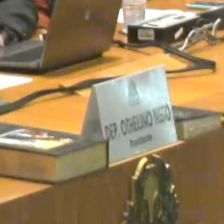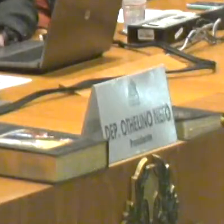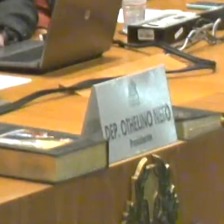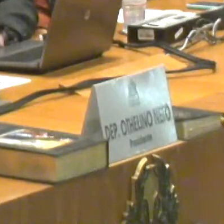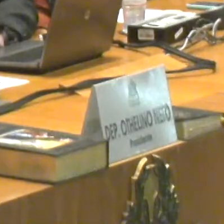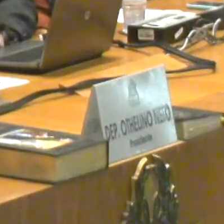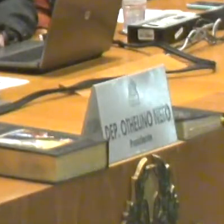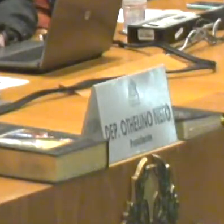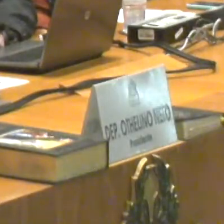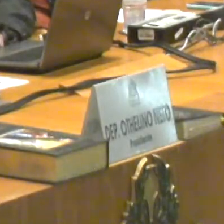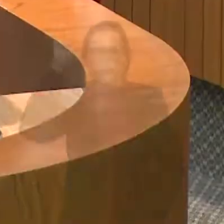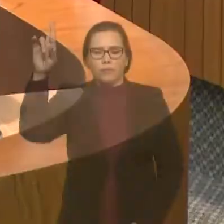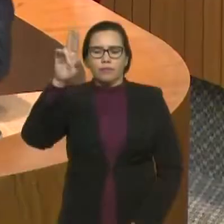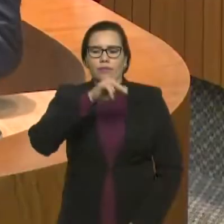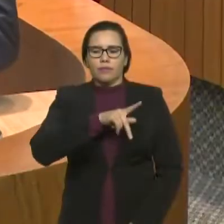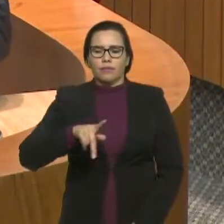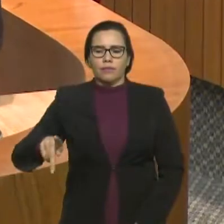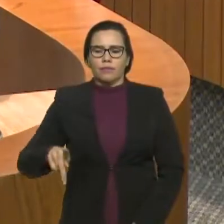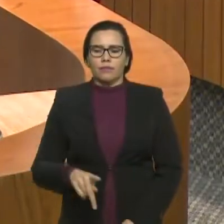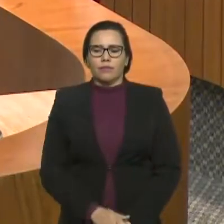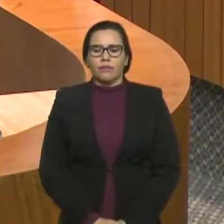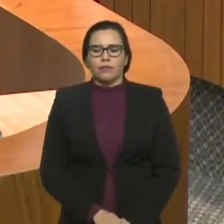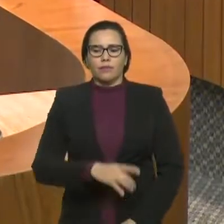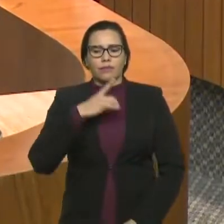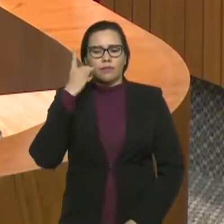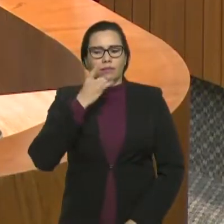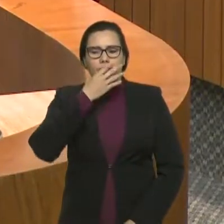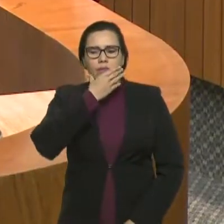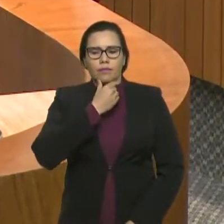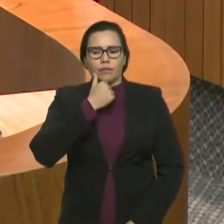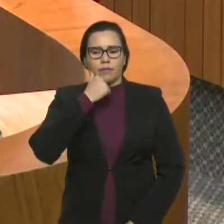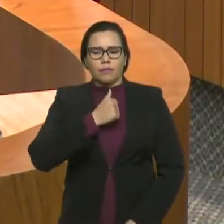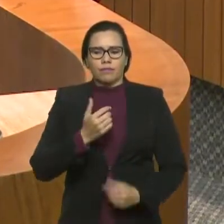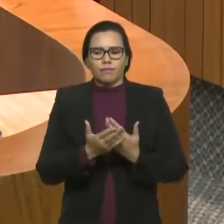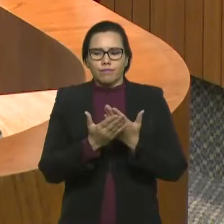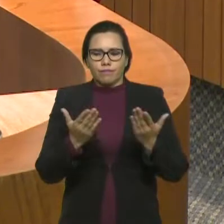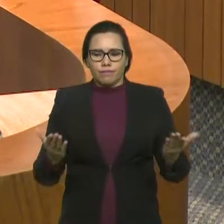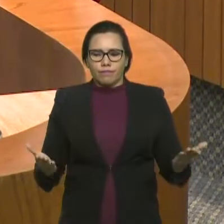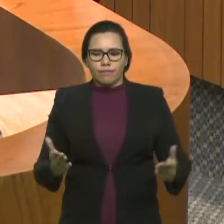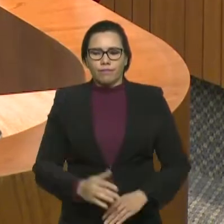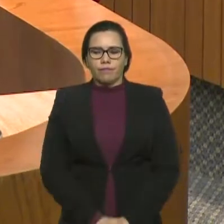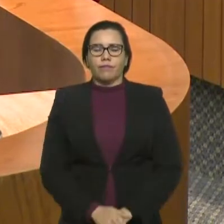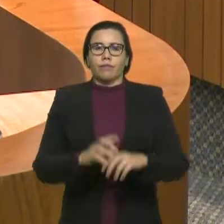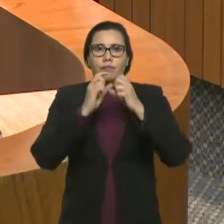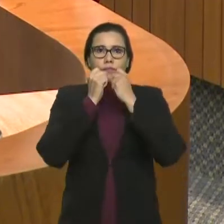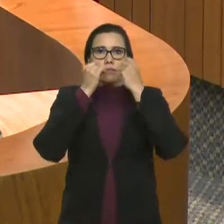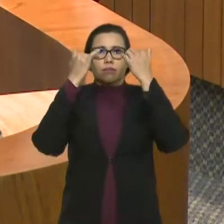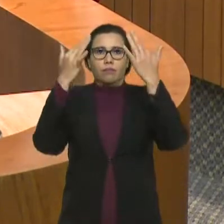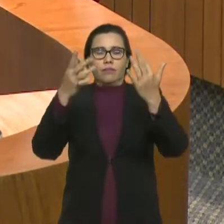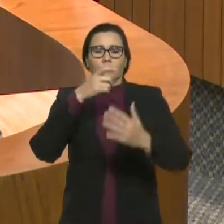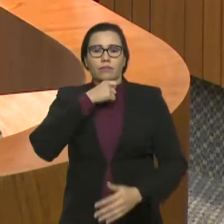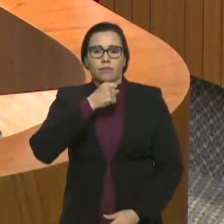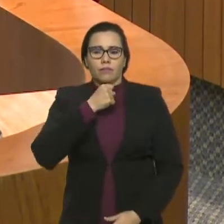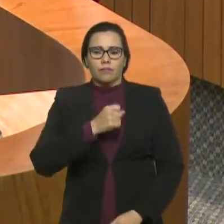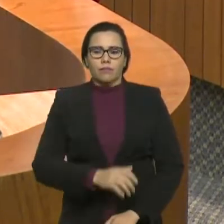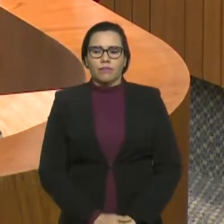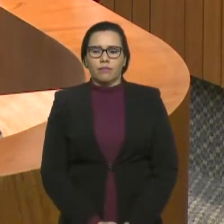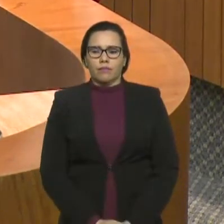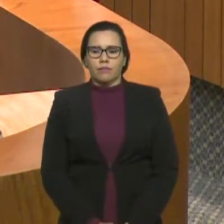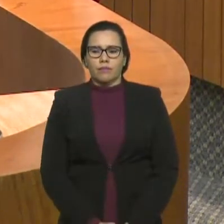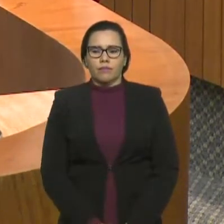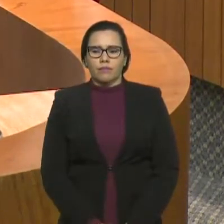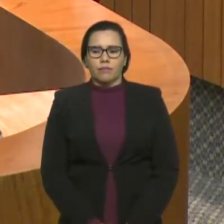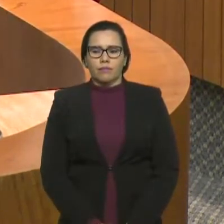Senhor presidente, senhores deputados, deputadas, galeria, imprensa. Senhor